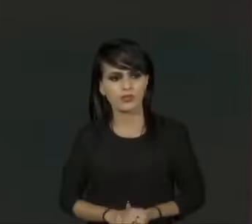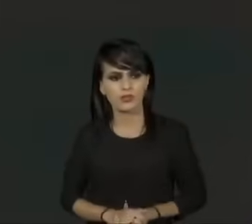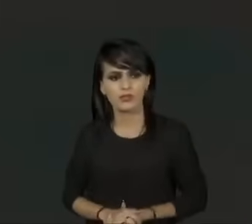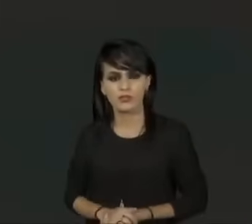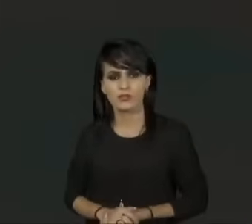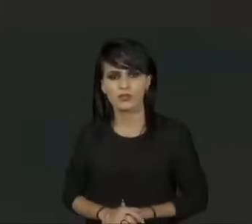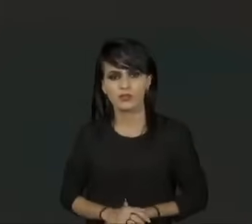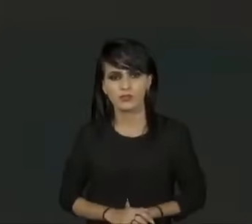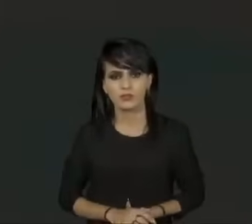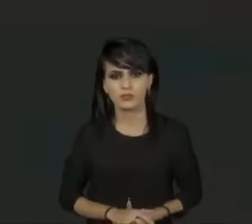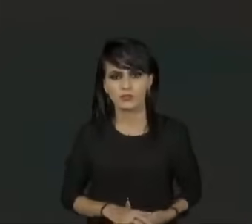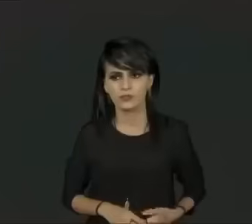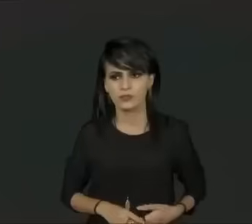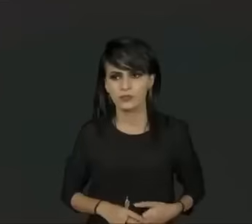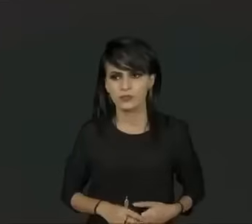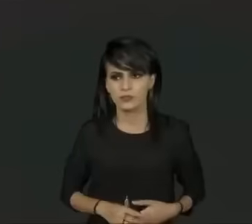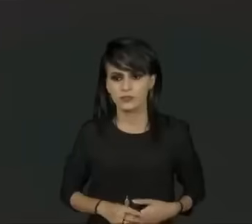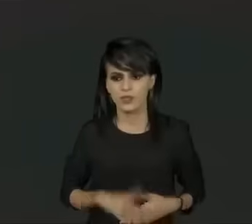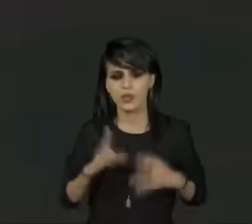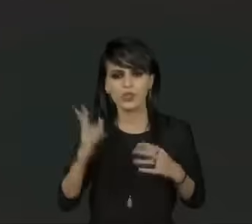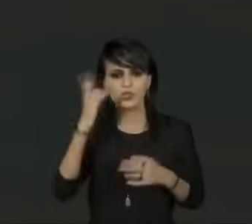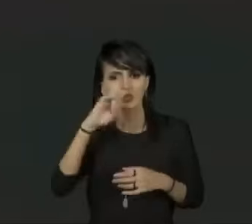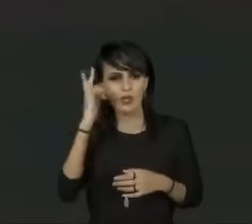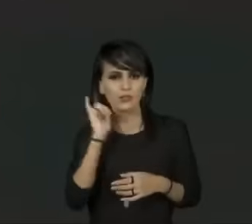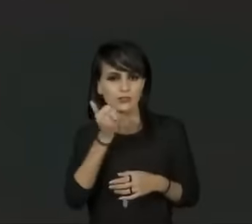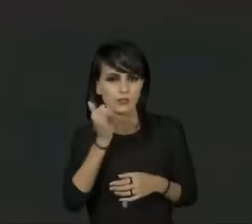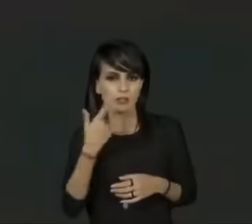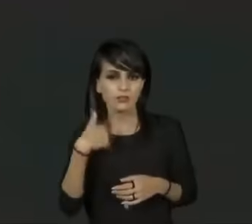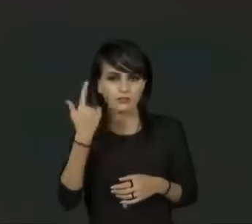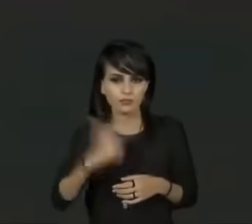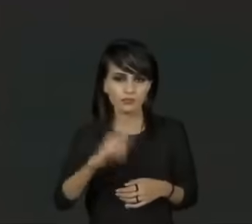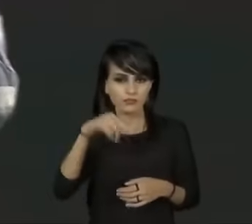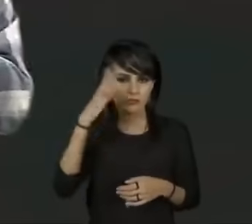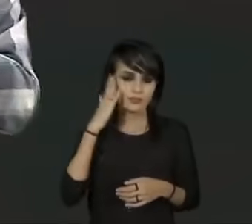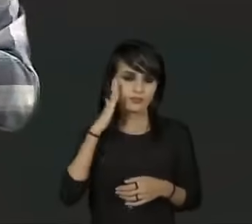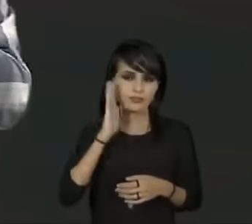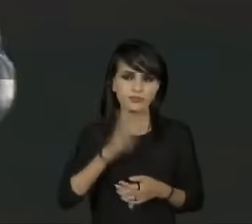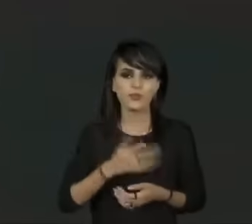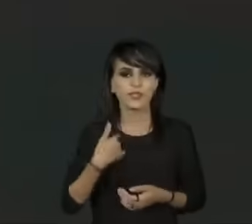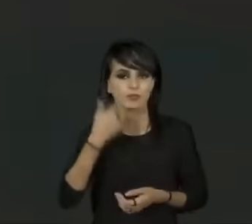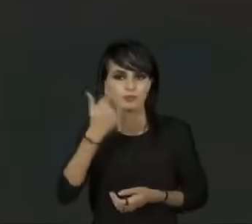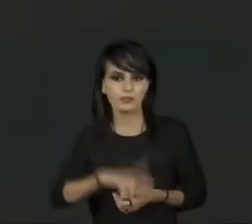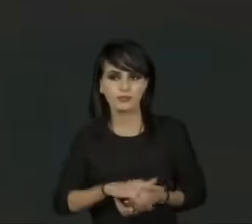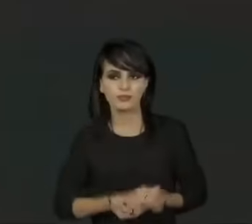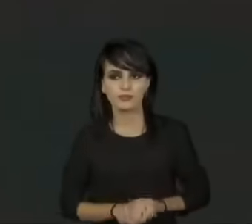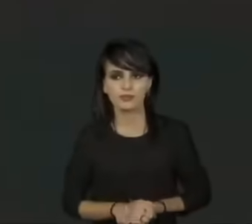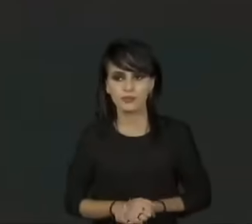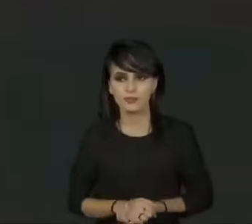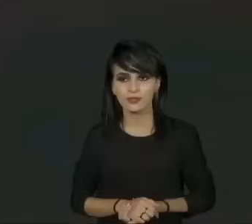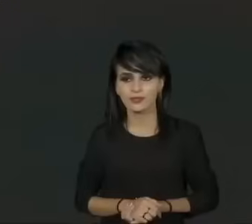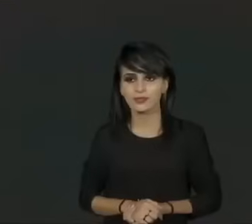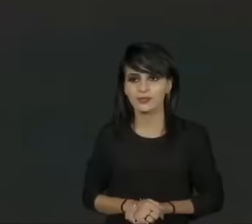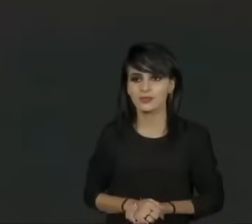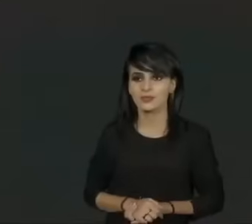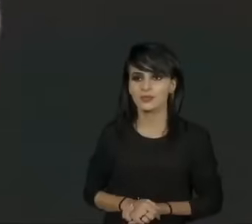nã tá igual aquela história que o pessoal conta que eu vou repetir que todo mundo sabe mas vou repetir assim